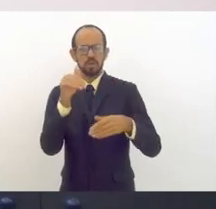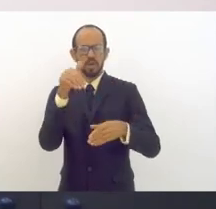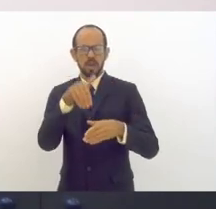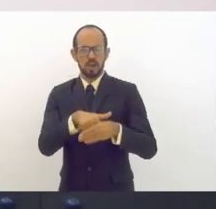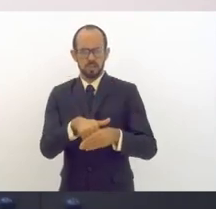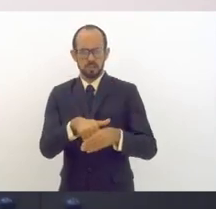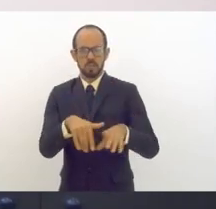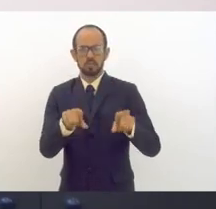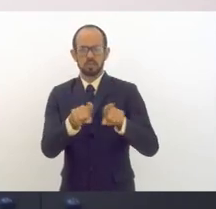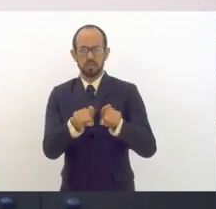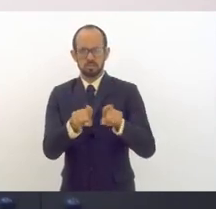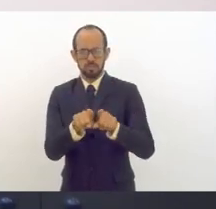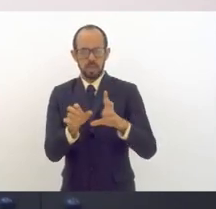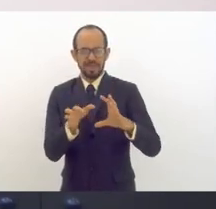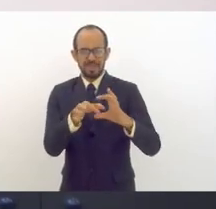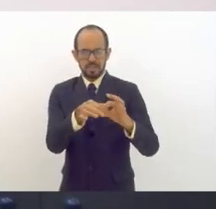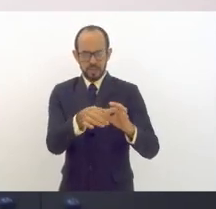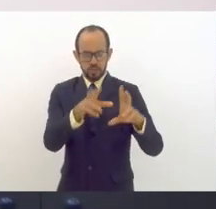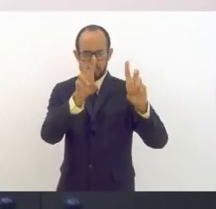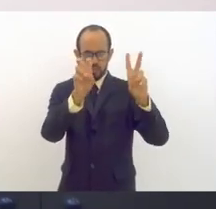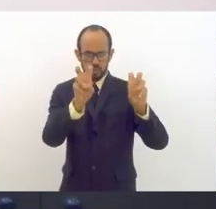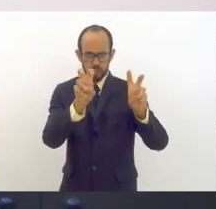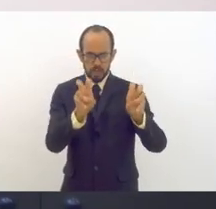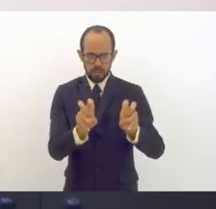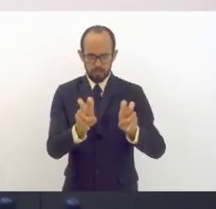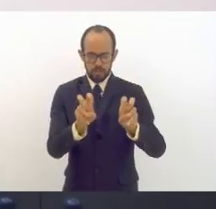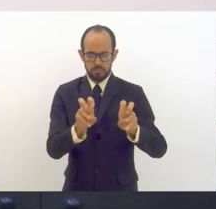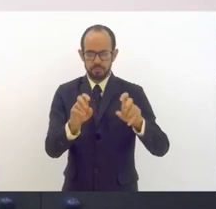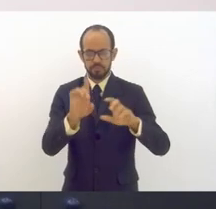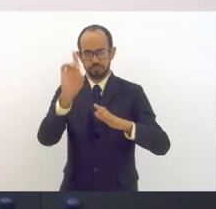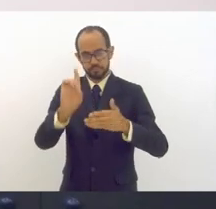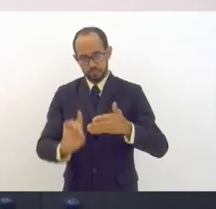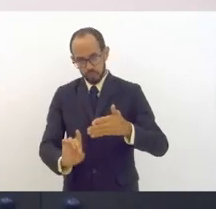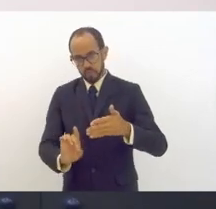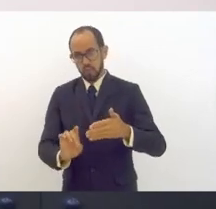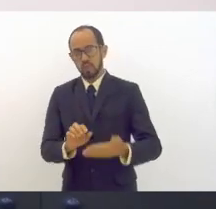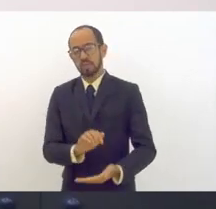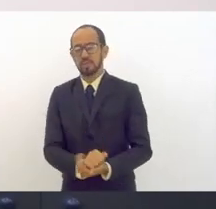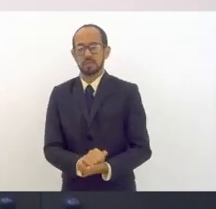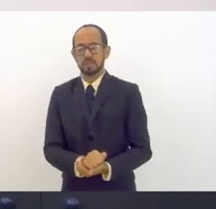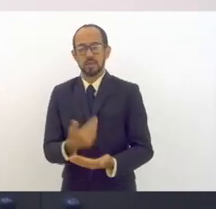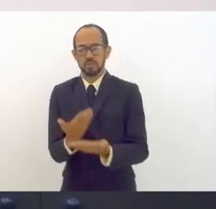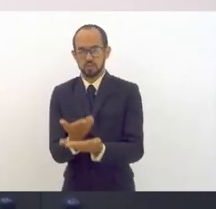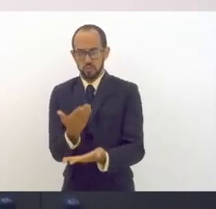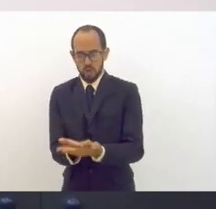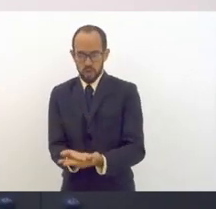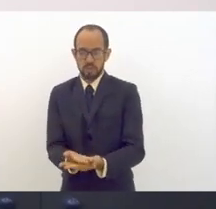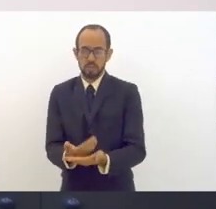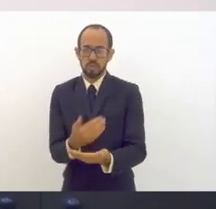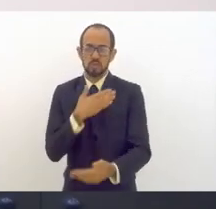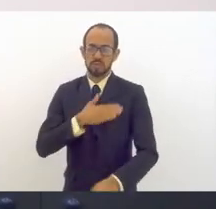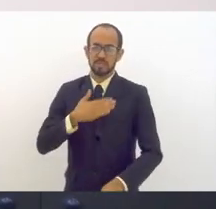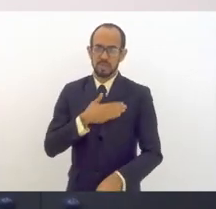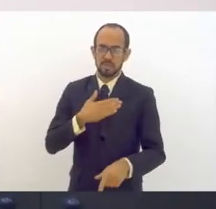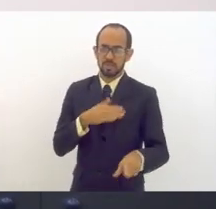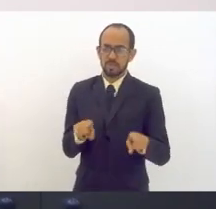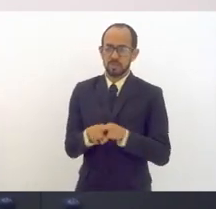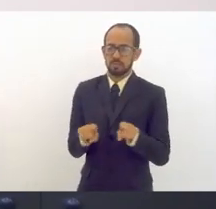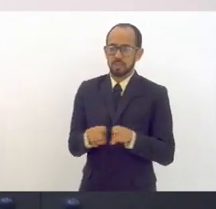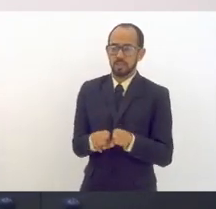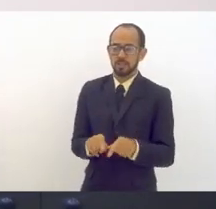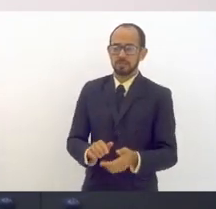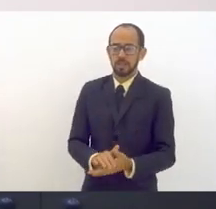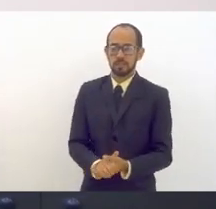link do tema com a questão das direções das escolas, eu queria também